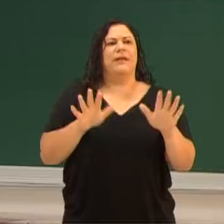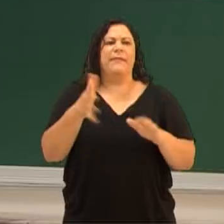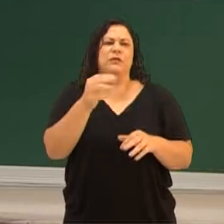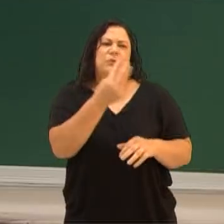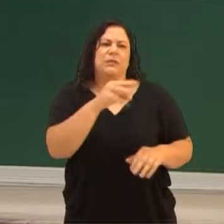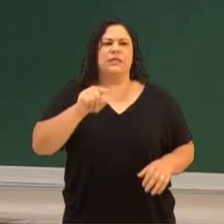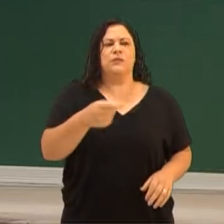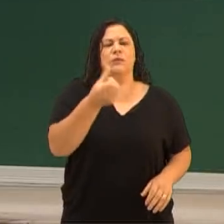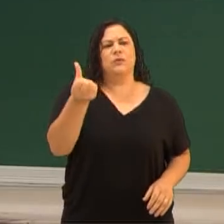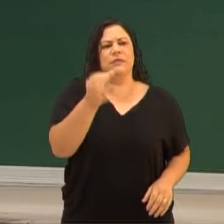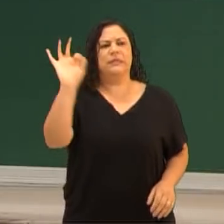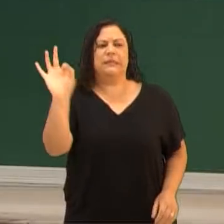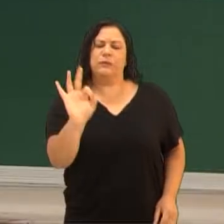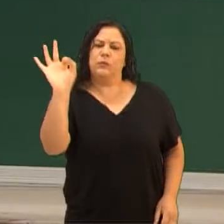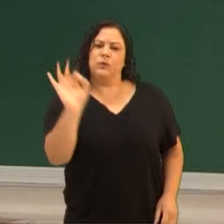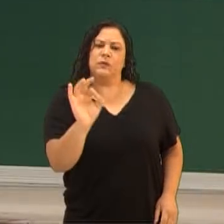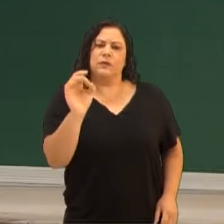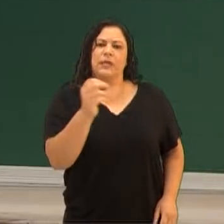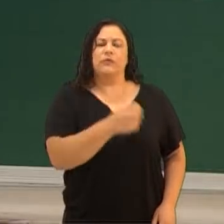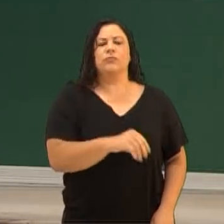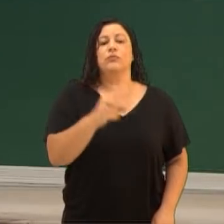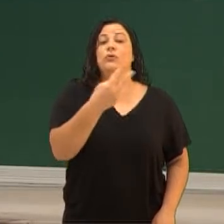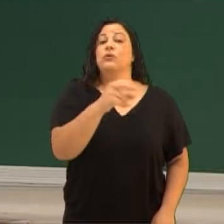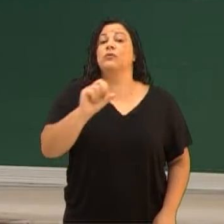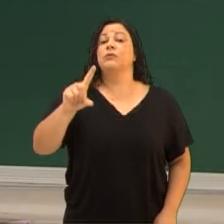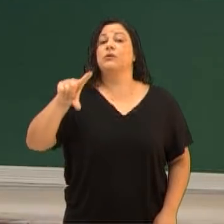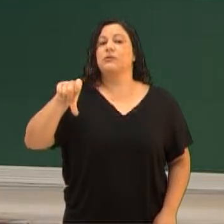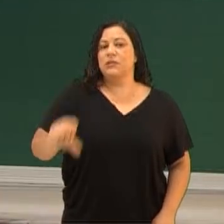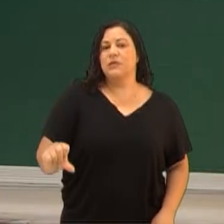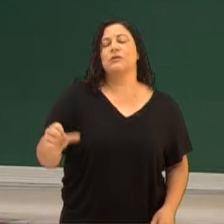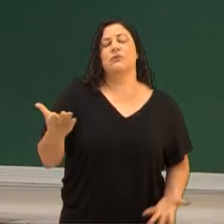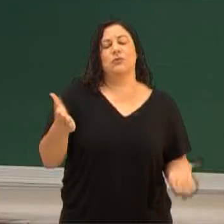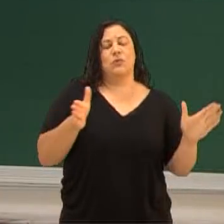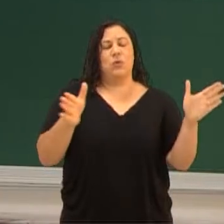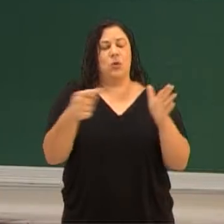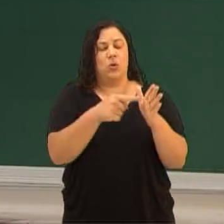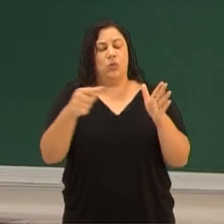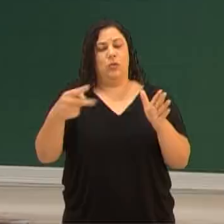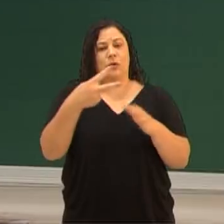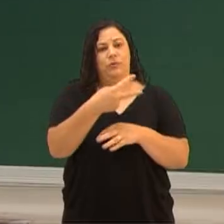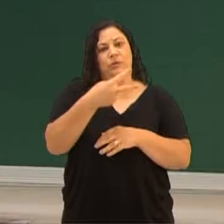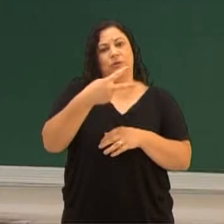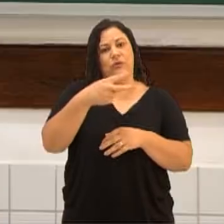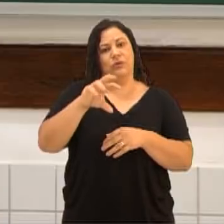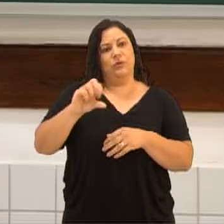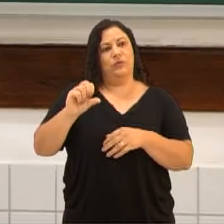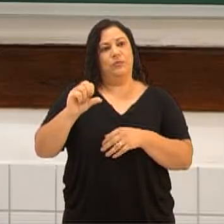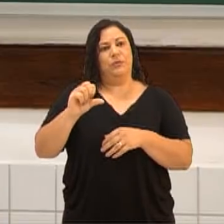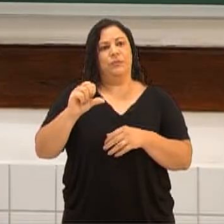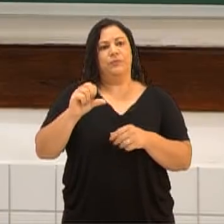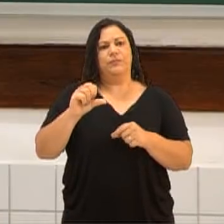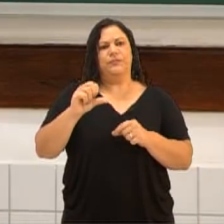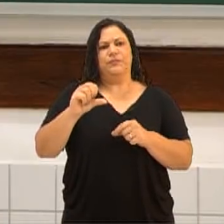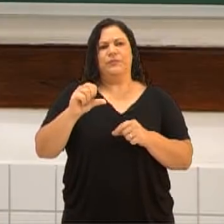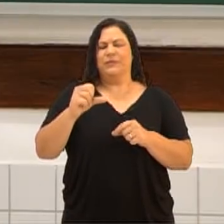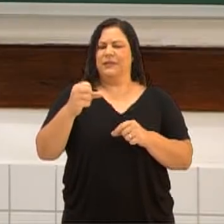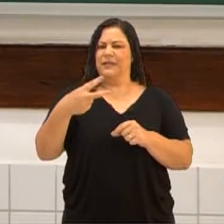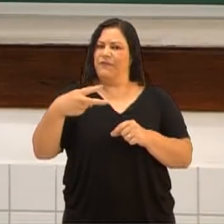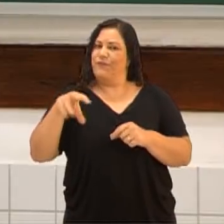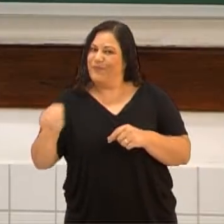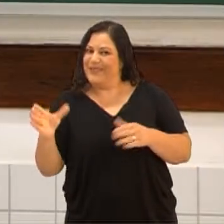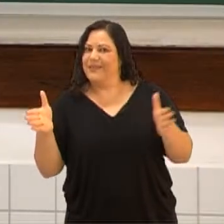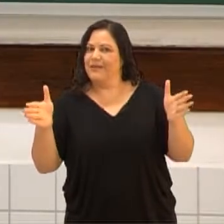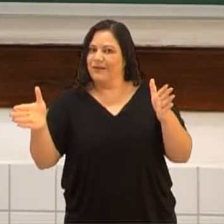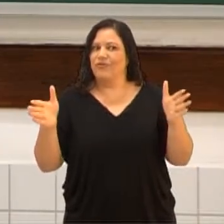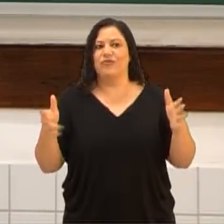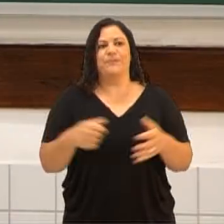3,6% e 3,9% entre 2019 e 2023. 11 países africanos conseguiram atingir